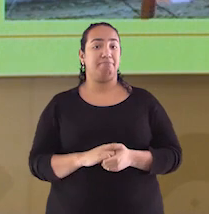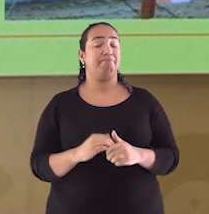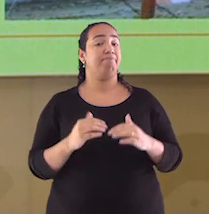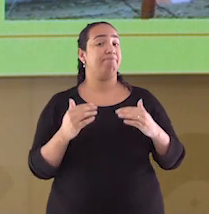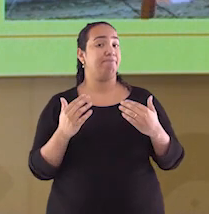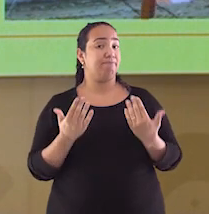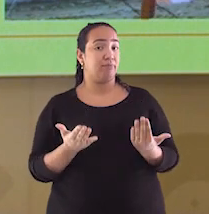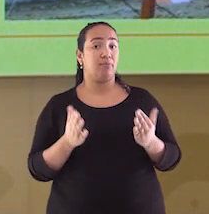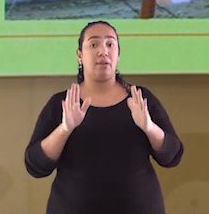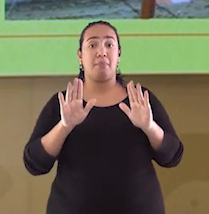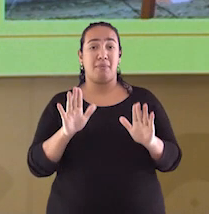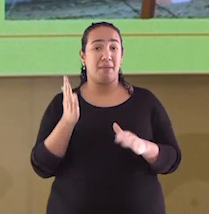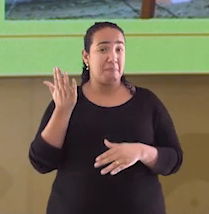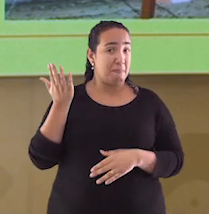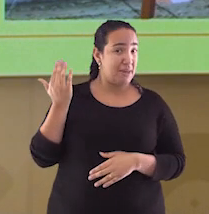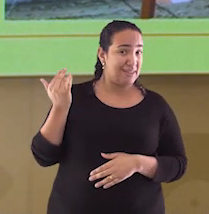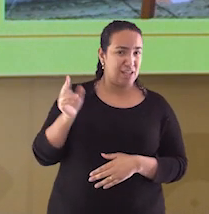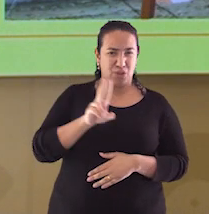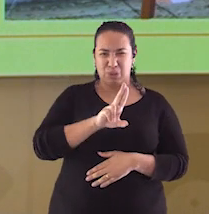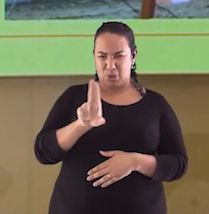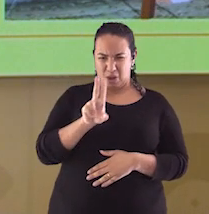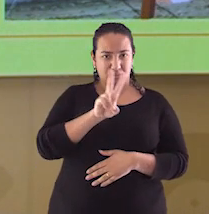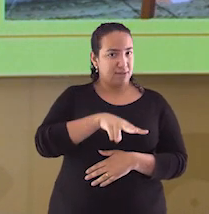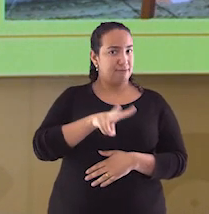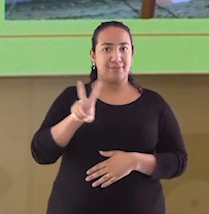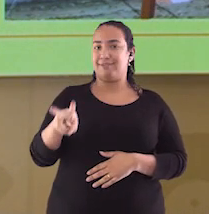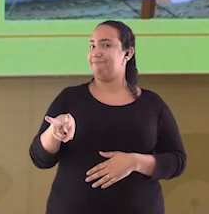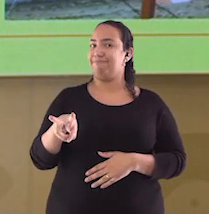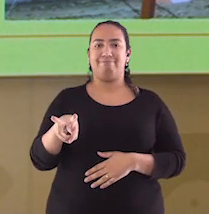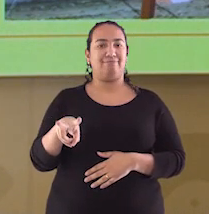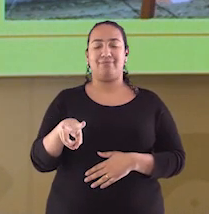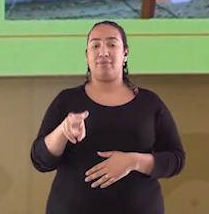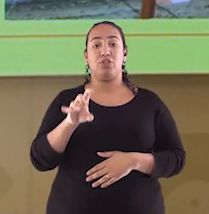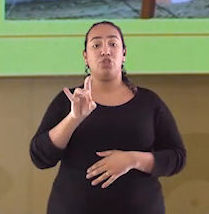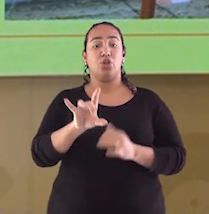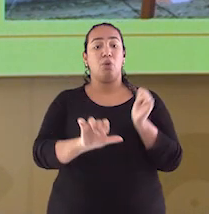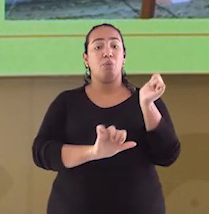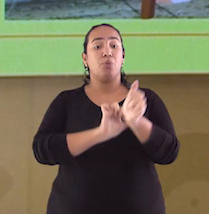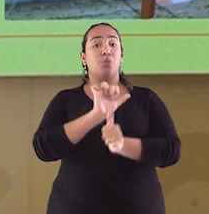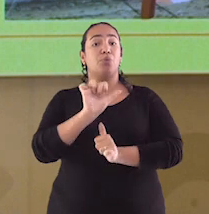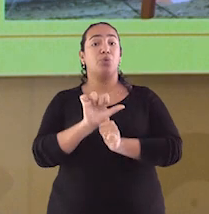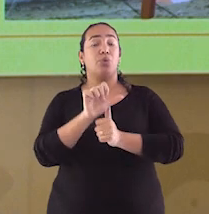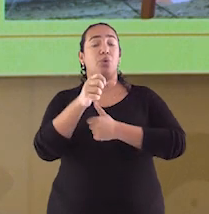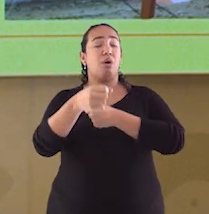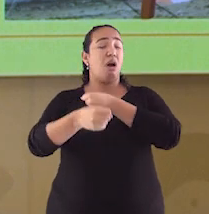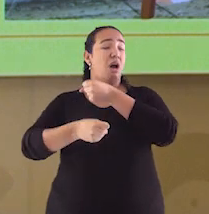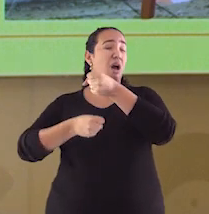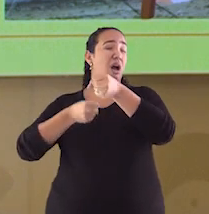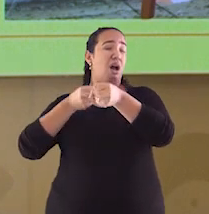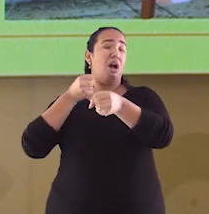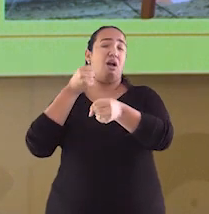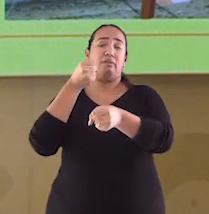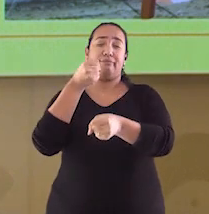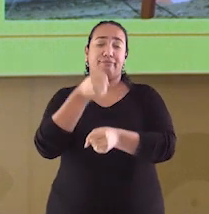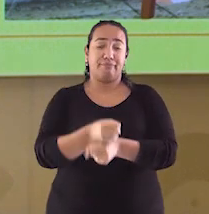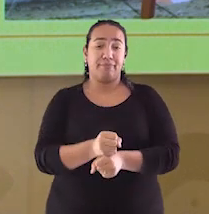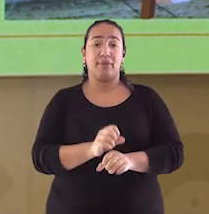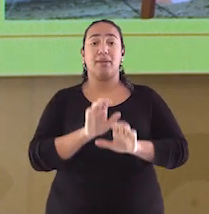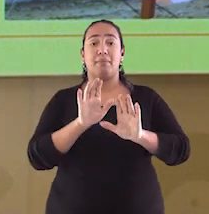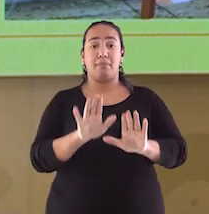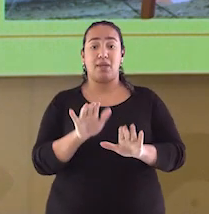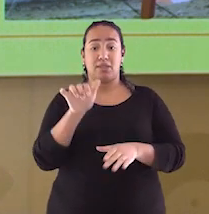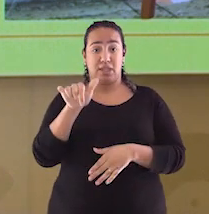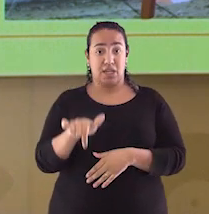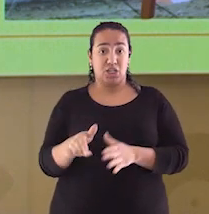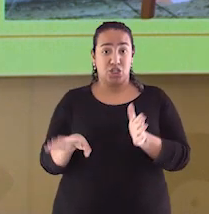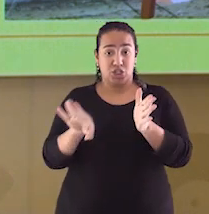verdade, o nome nem era Vila Velha. Só foi batizado assim anos depois. Mas como ele